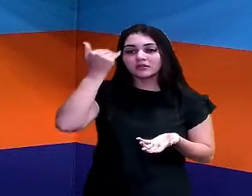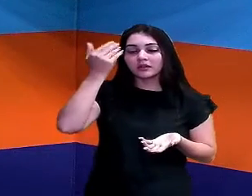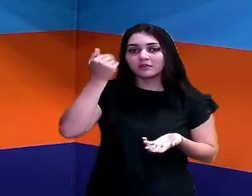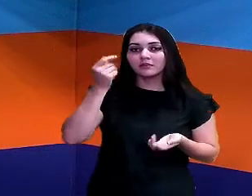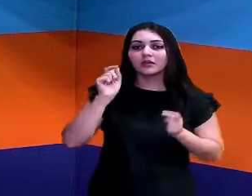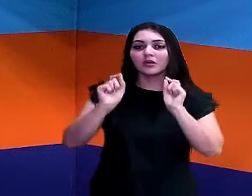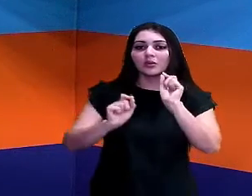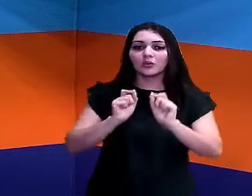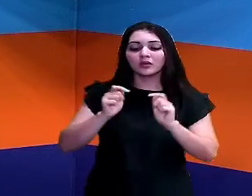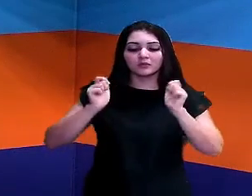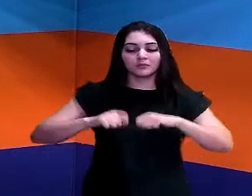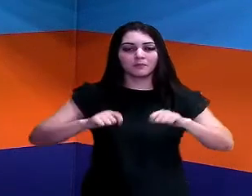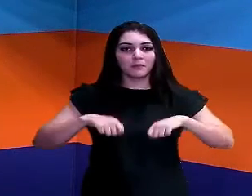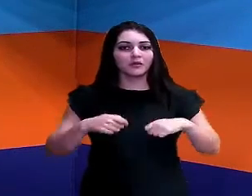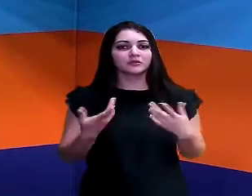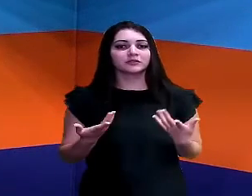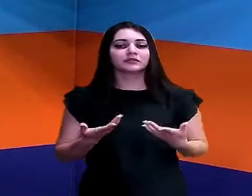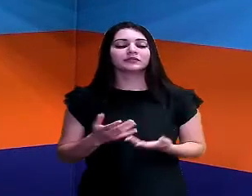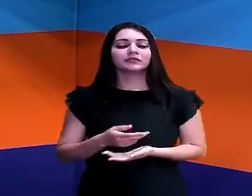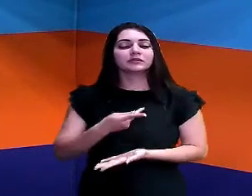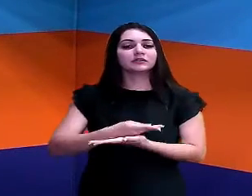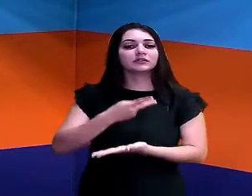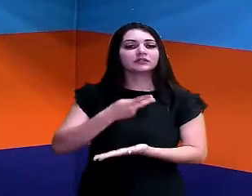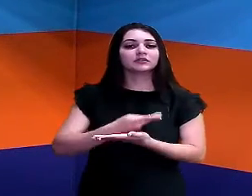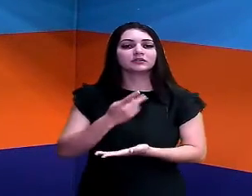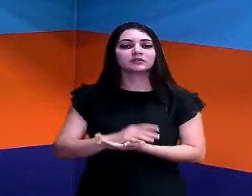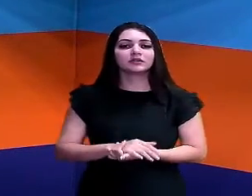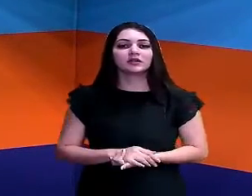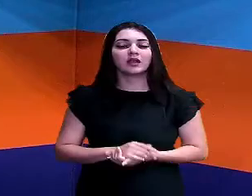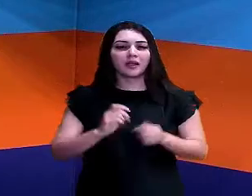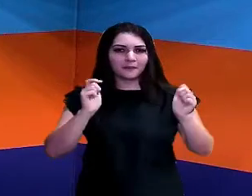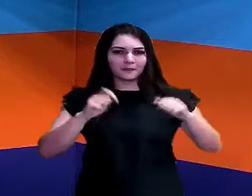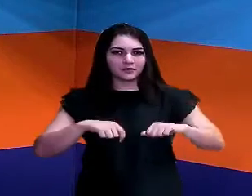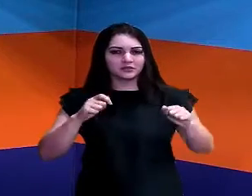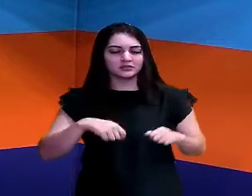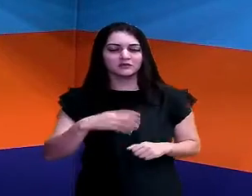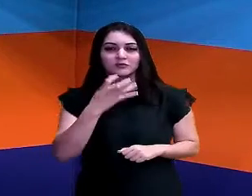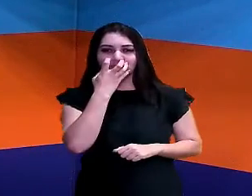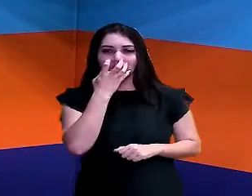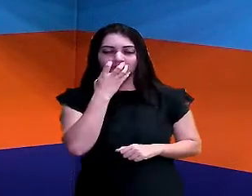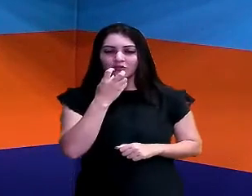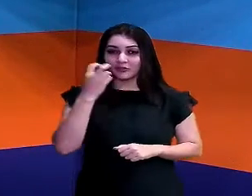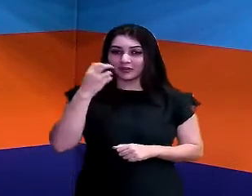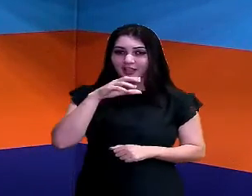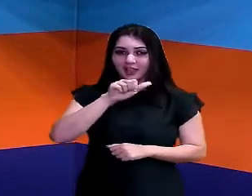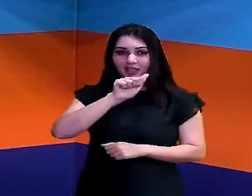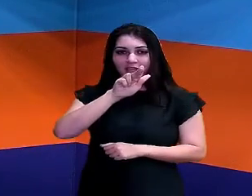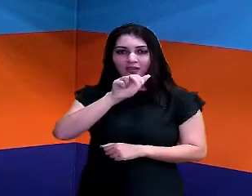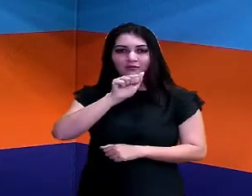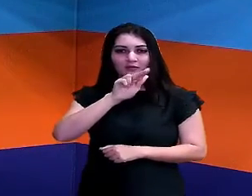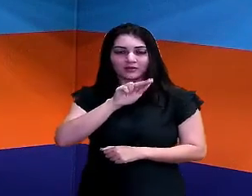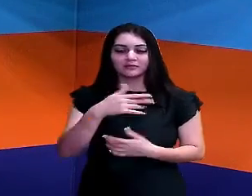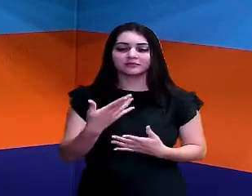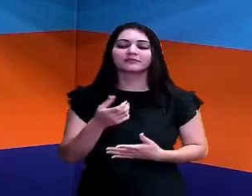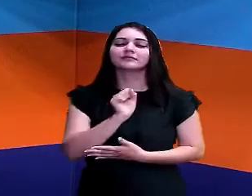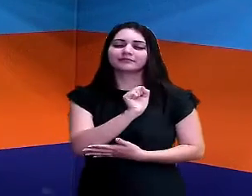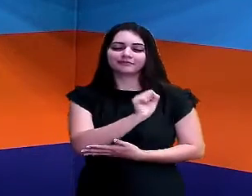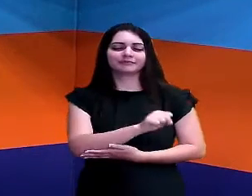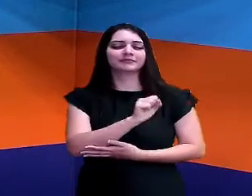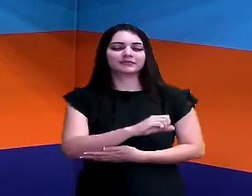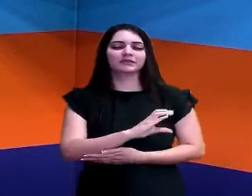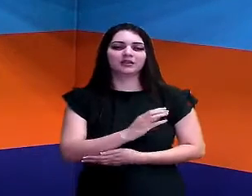situações possíveis de se acontecer. Será que é possível um cachorro latir? E aí? Sim,